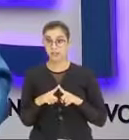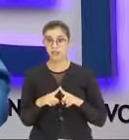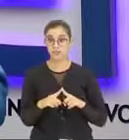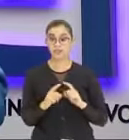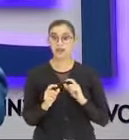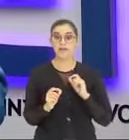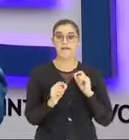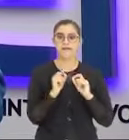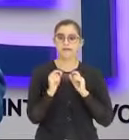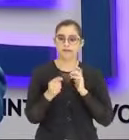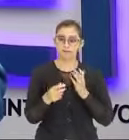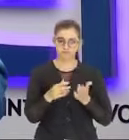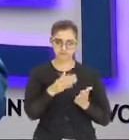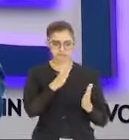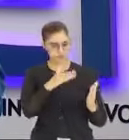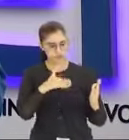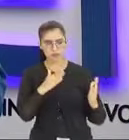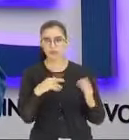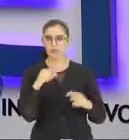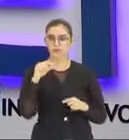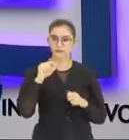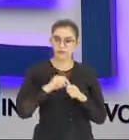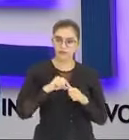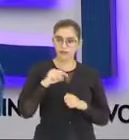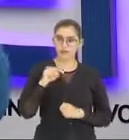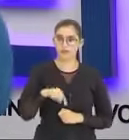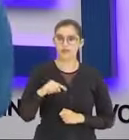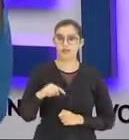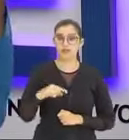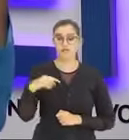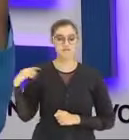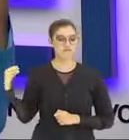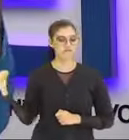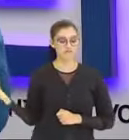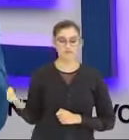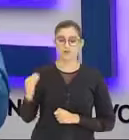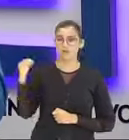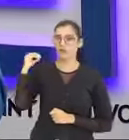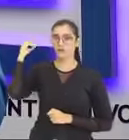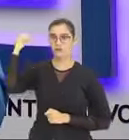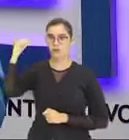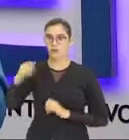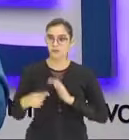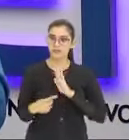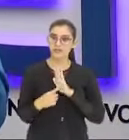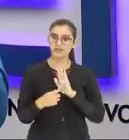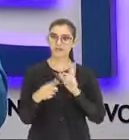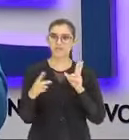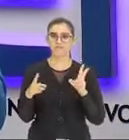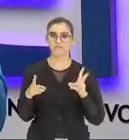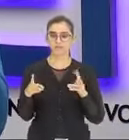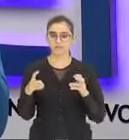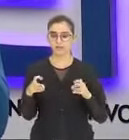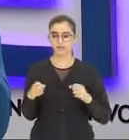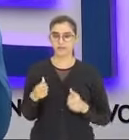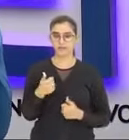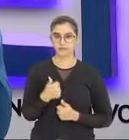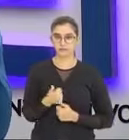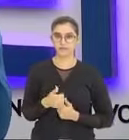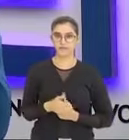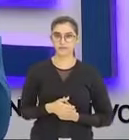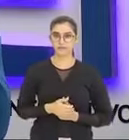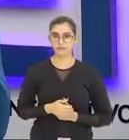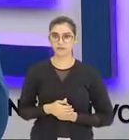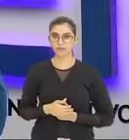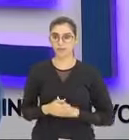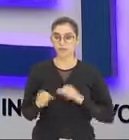bem. Bom, no sistema lá da antiguidade, eu falei para ti, foi a minha última cartela do ano